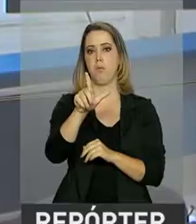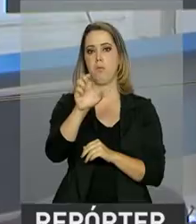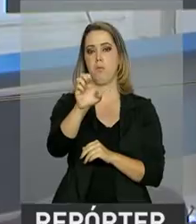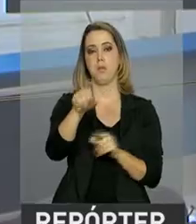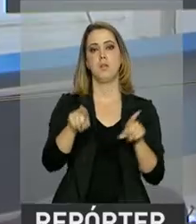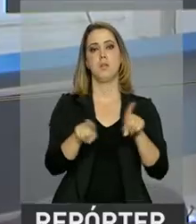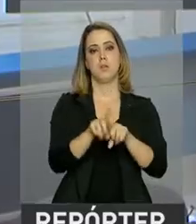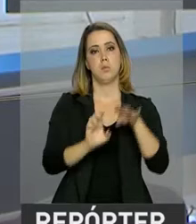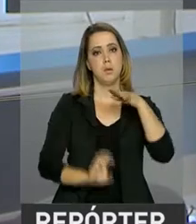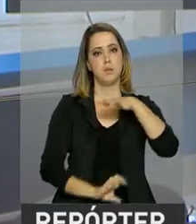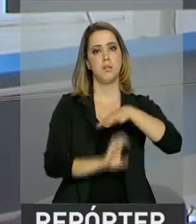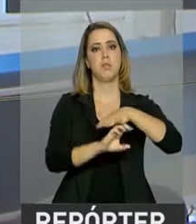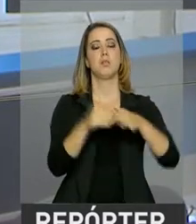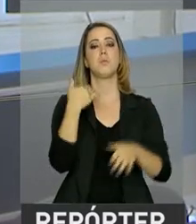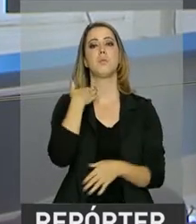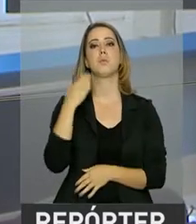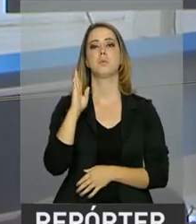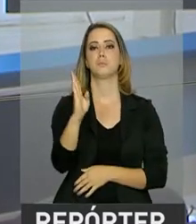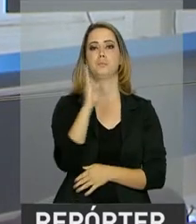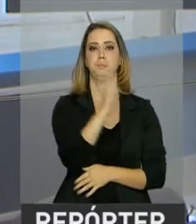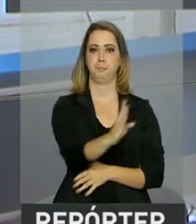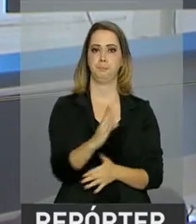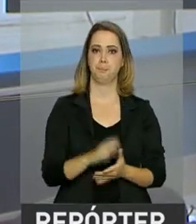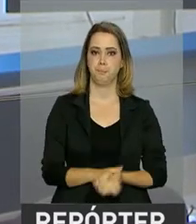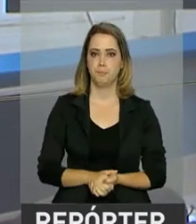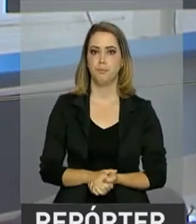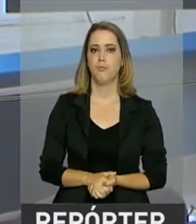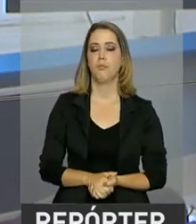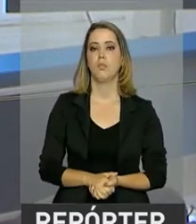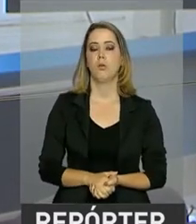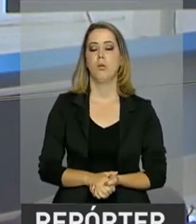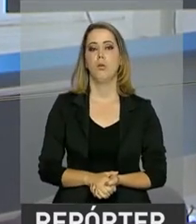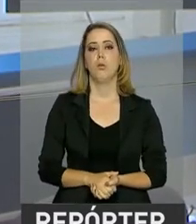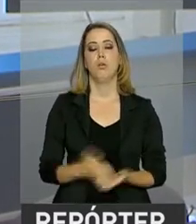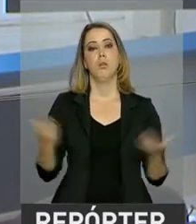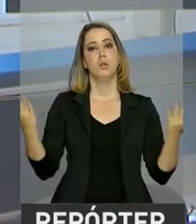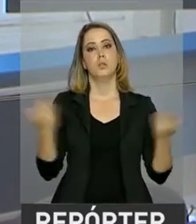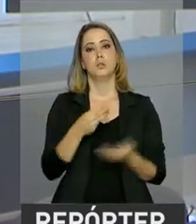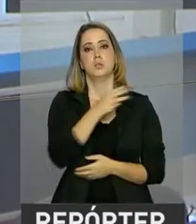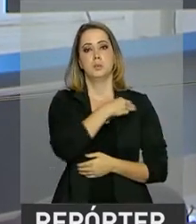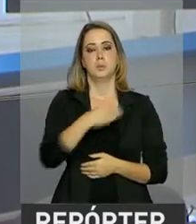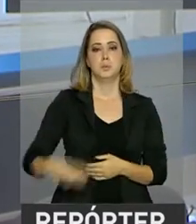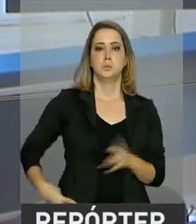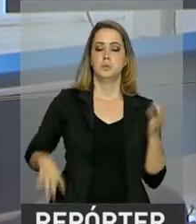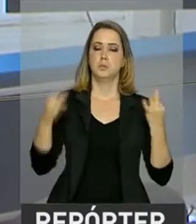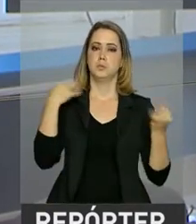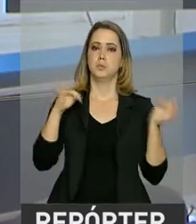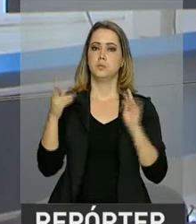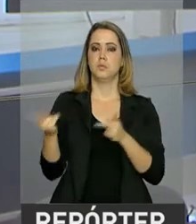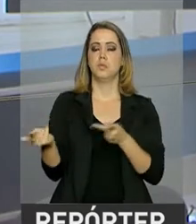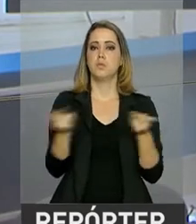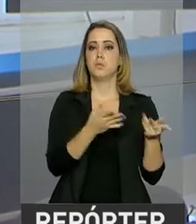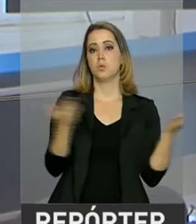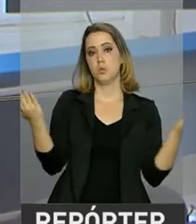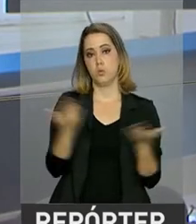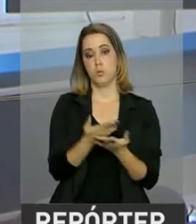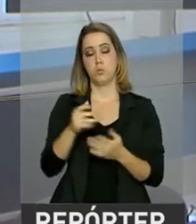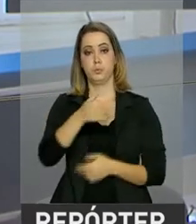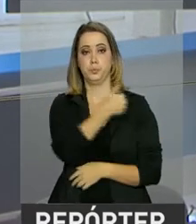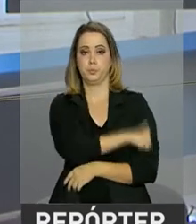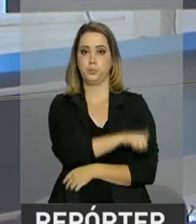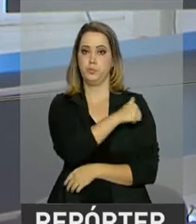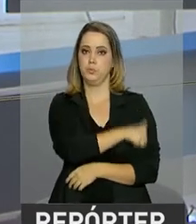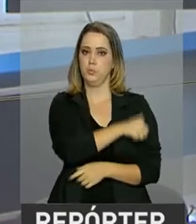Brasil. O ministro do Turismo visitou hoje, no Rio de Janeiro, alguns destinos que vão ganhar destaques